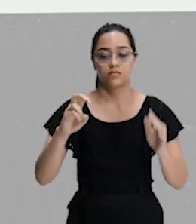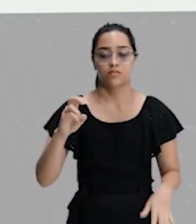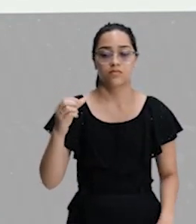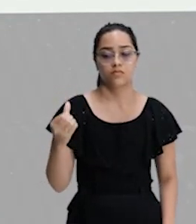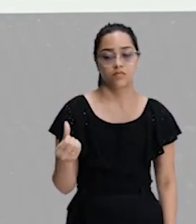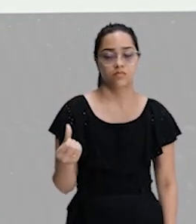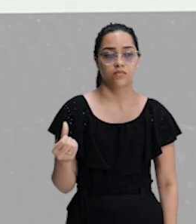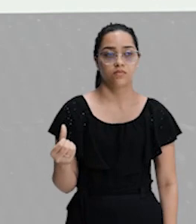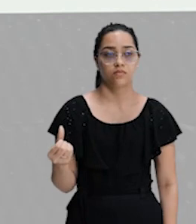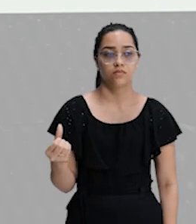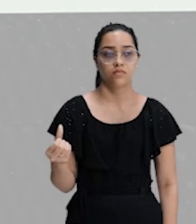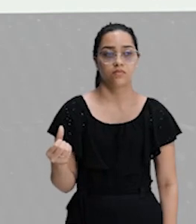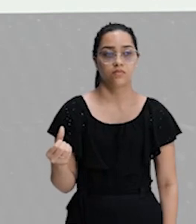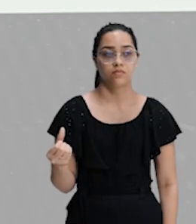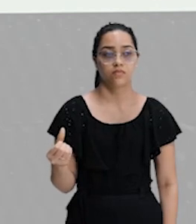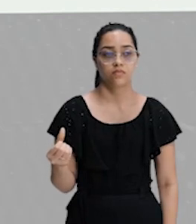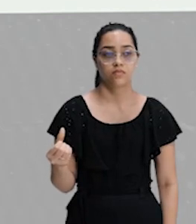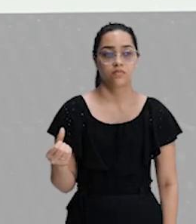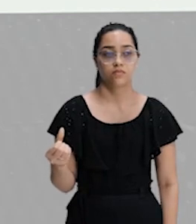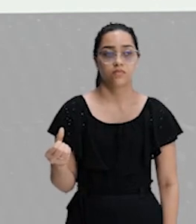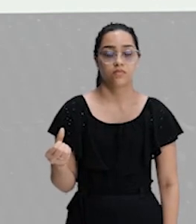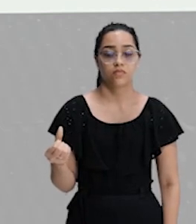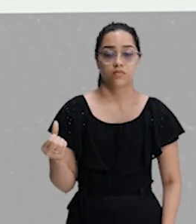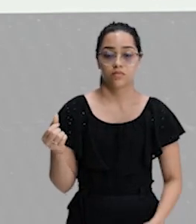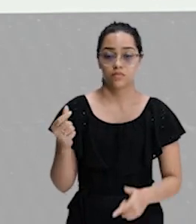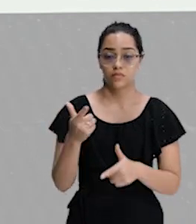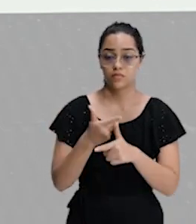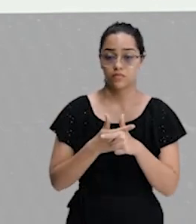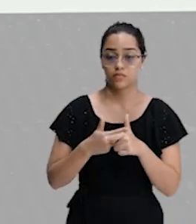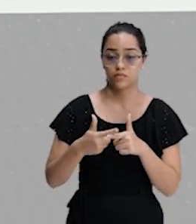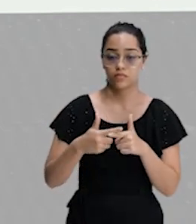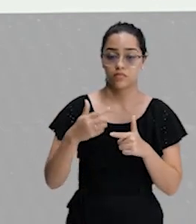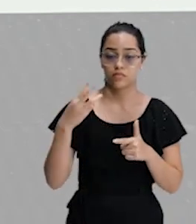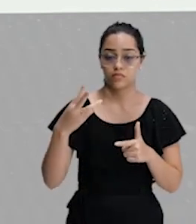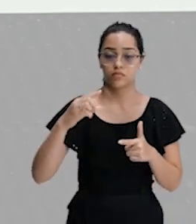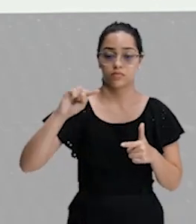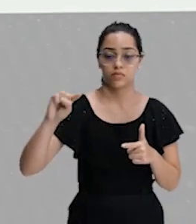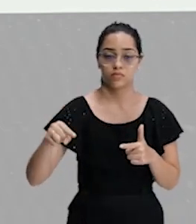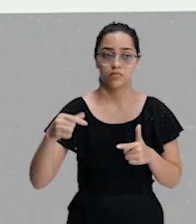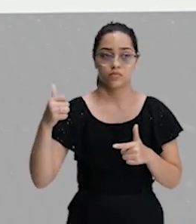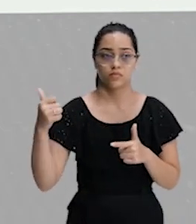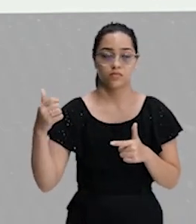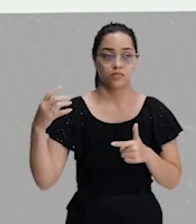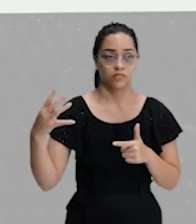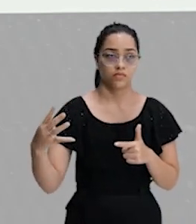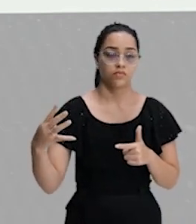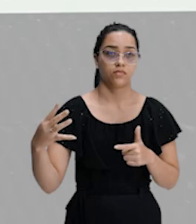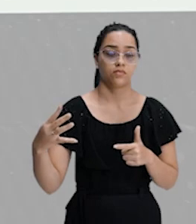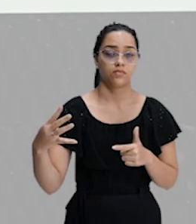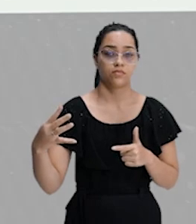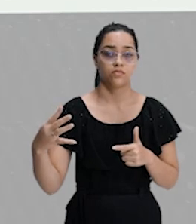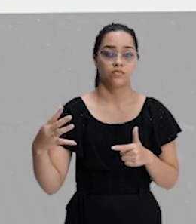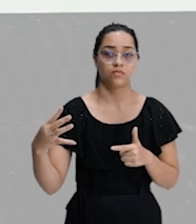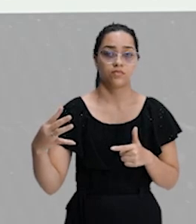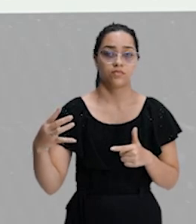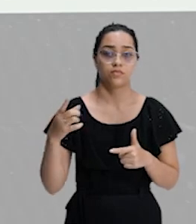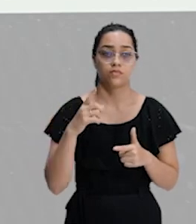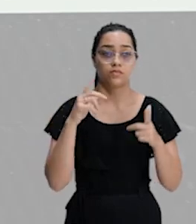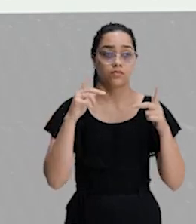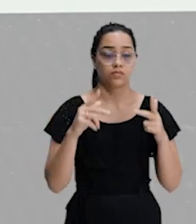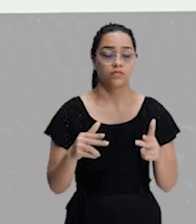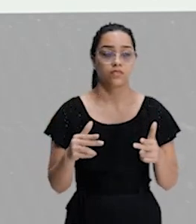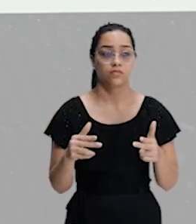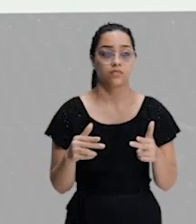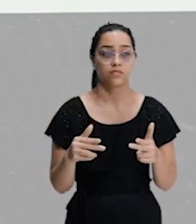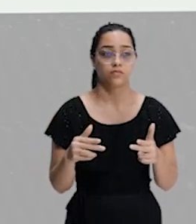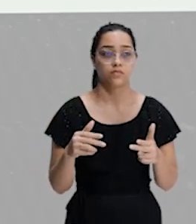169,56. Isso aqui dividido por 3,14. Isso aqui vai ser